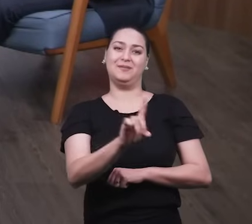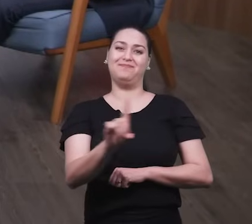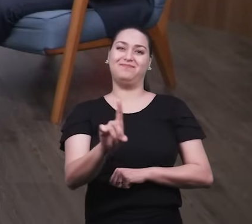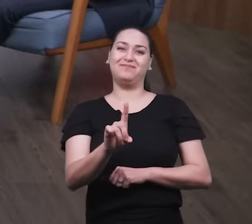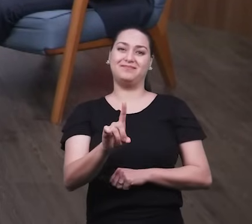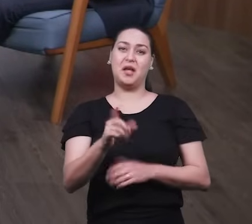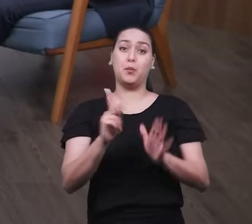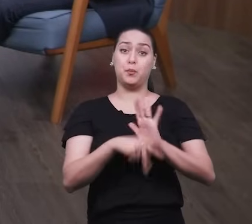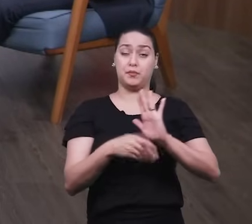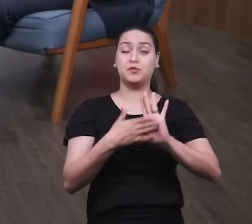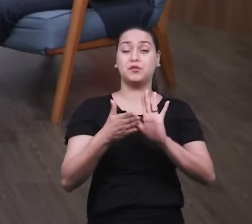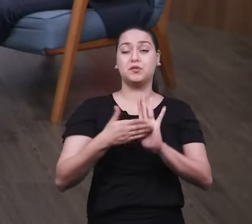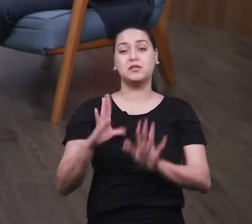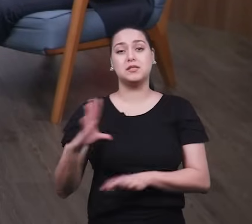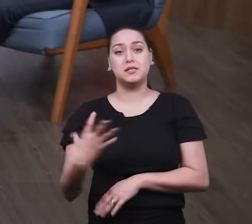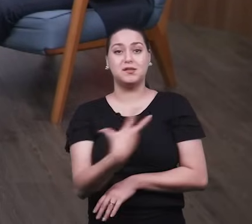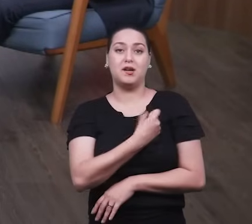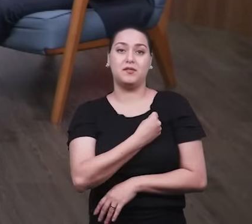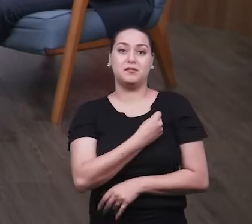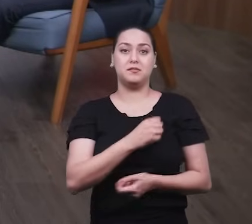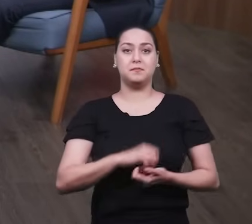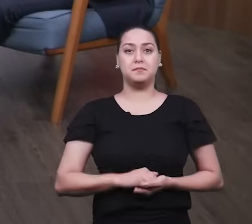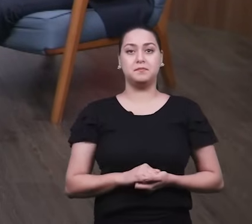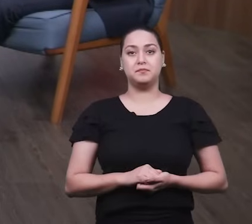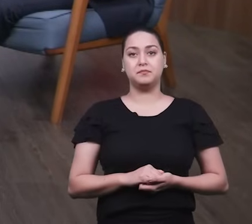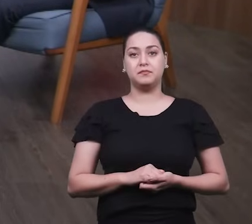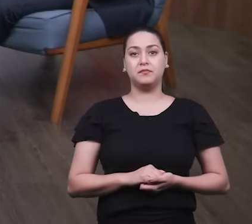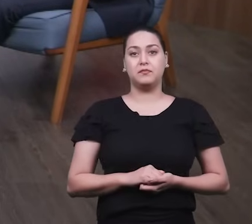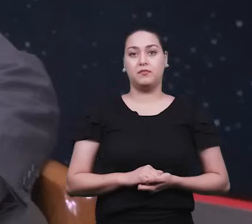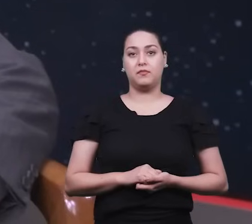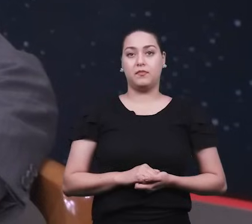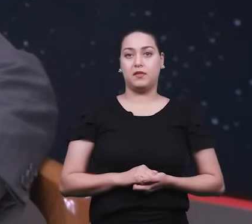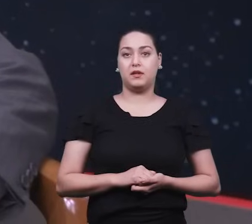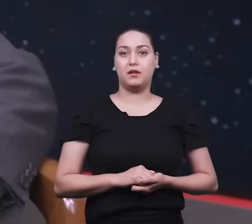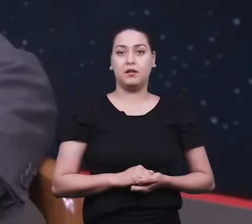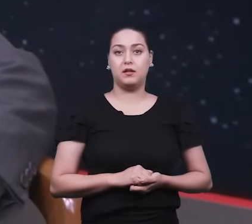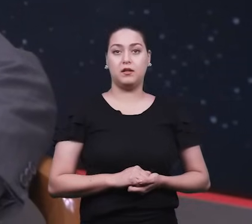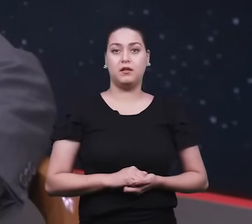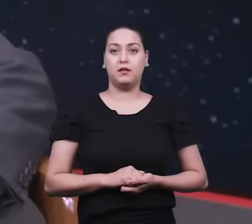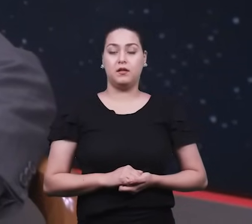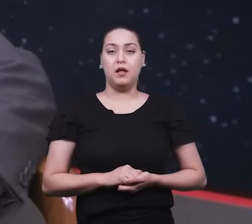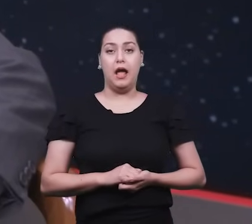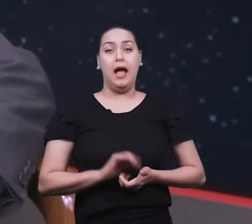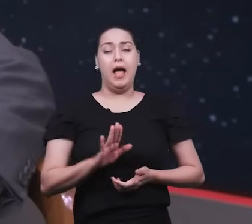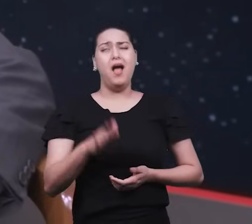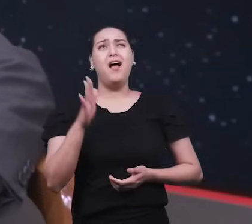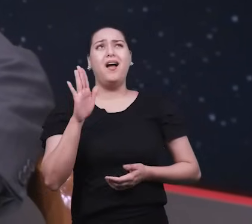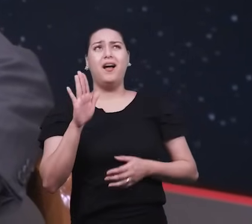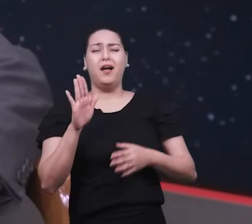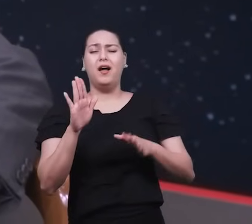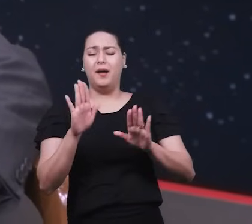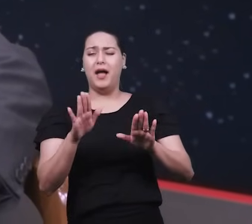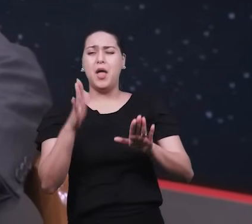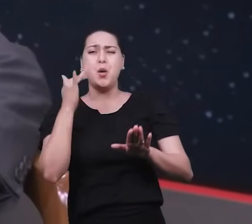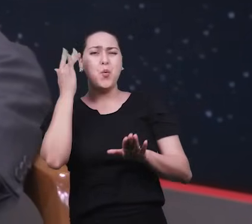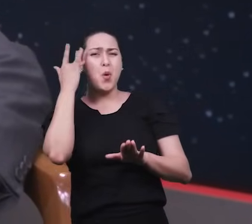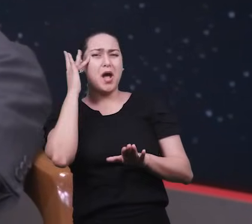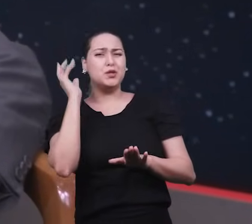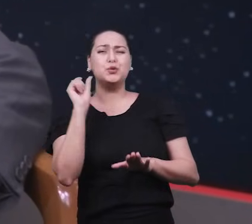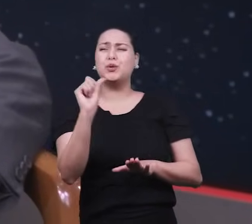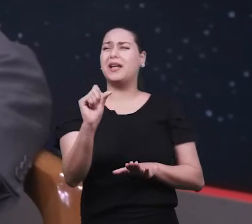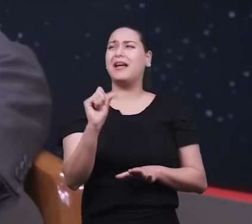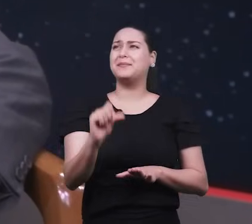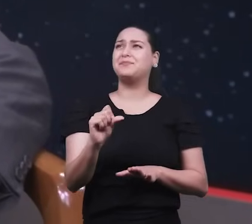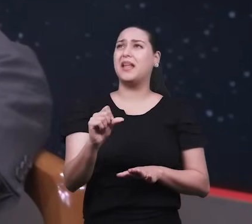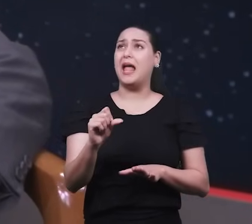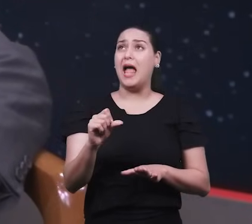tem um detalhe interessante, Sérgio, que me parece que muitas vezes é esquecido, é colocado em plano secundário,